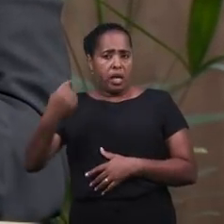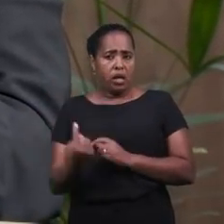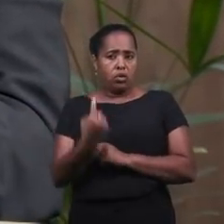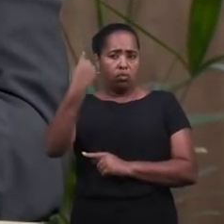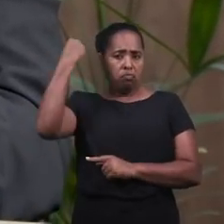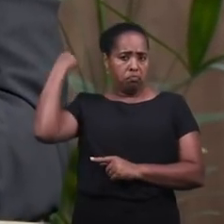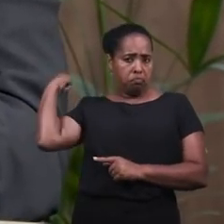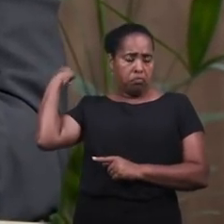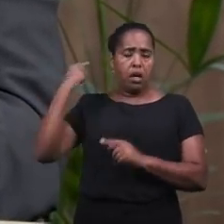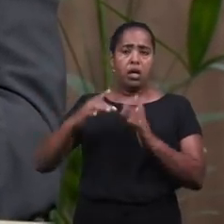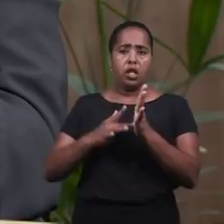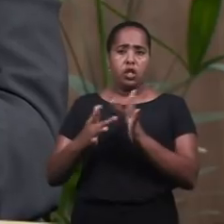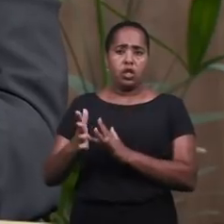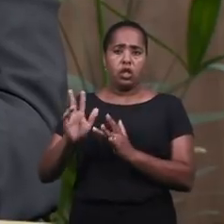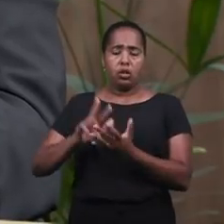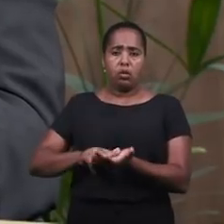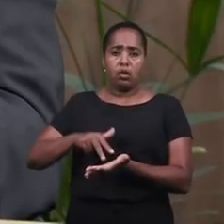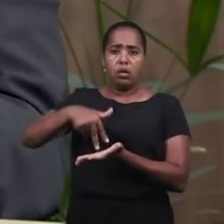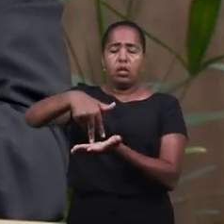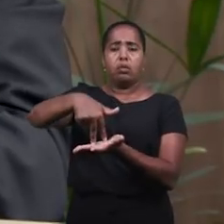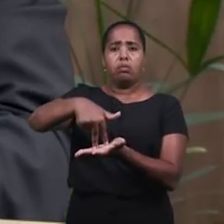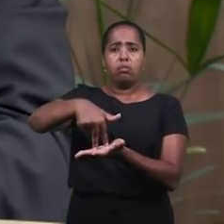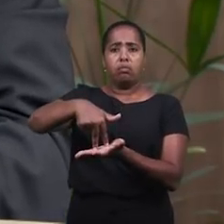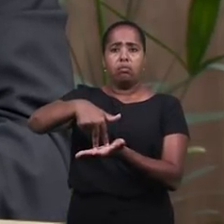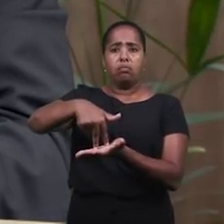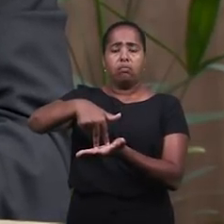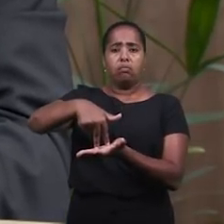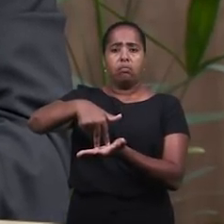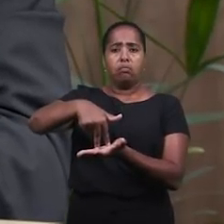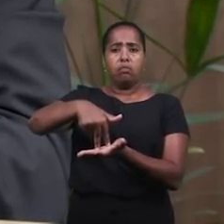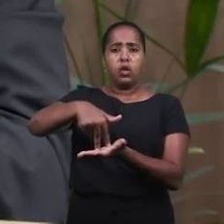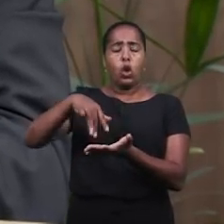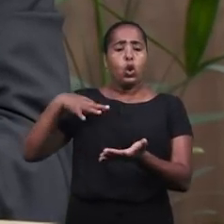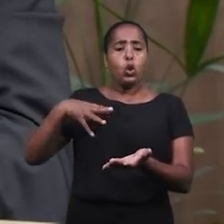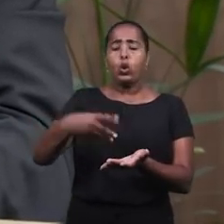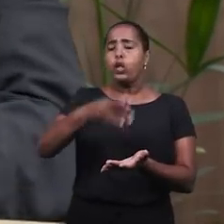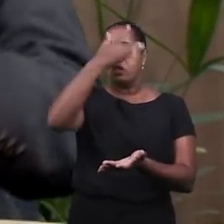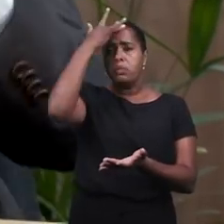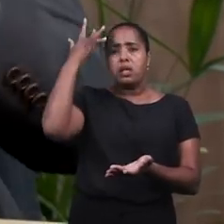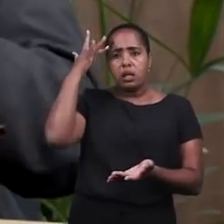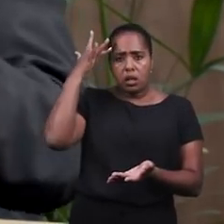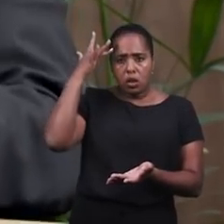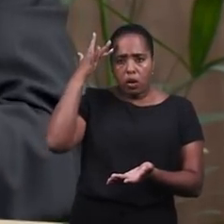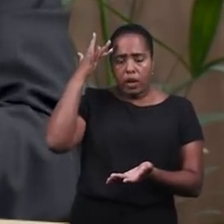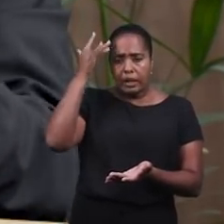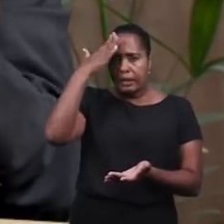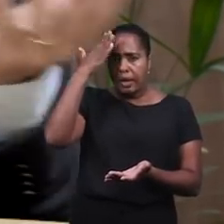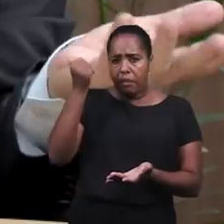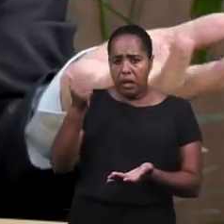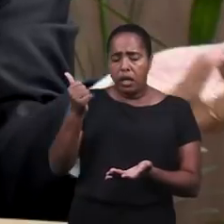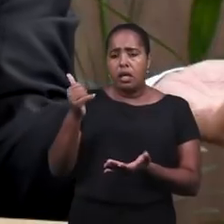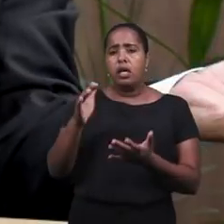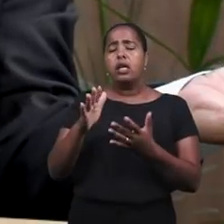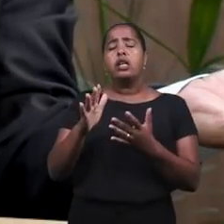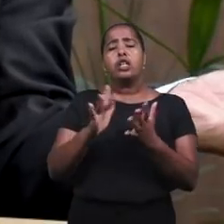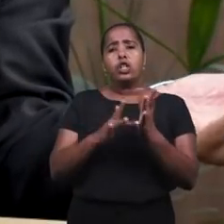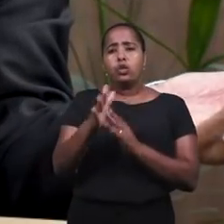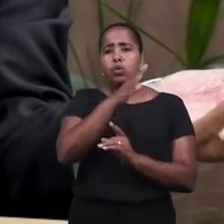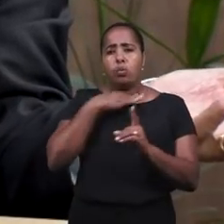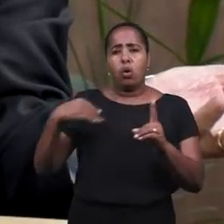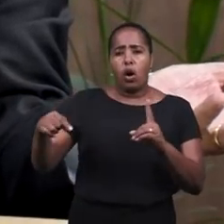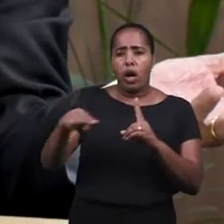da igreja naquela época é que Jesus ressuscitou, um absurdo. Todo mundo sabia que ele tinha morrido, então ressuscitou como? Nós não